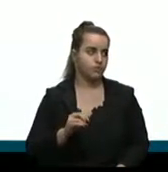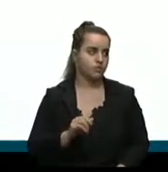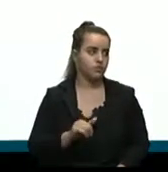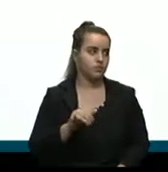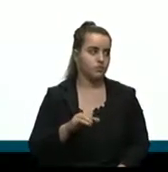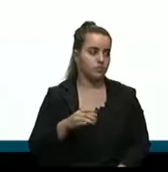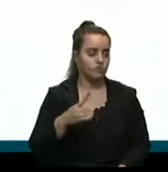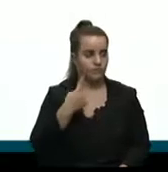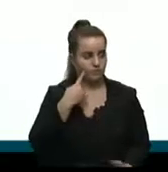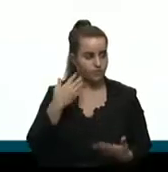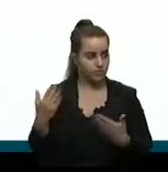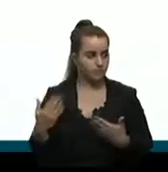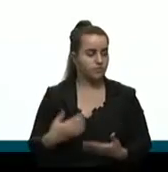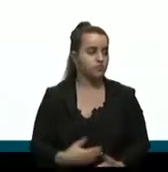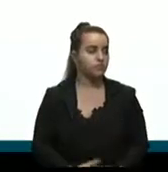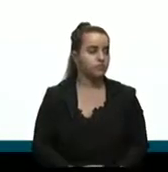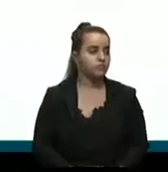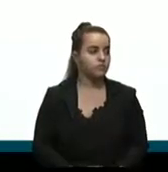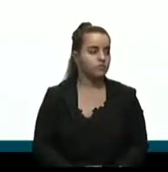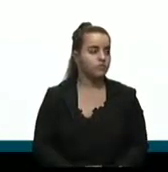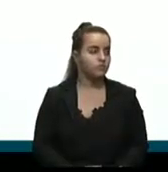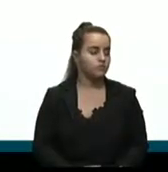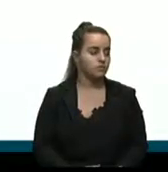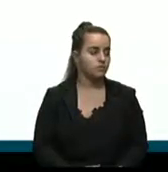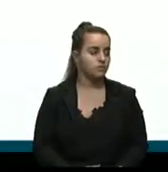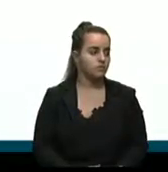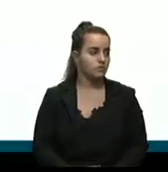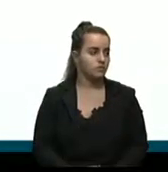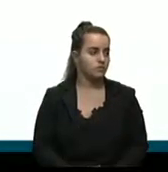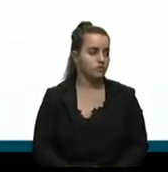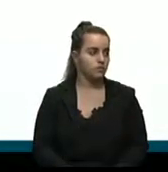YC igual a menos 3,67 mais